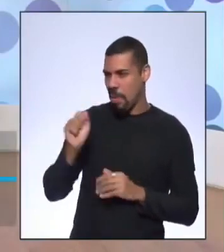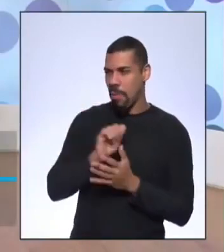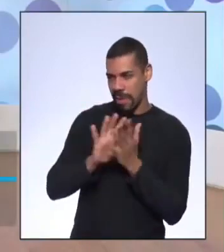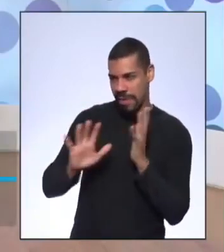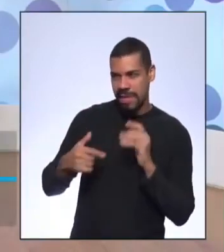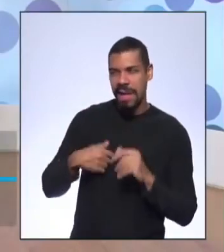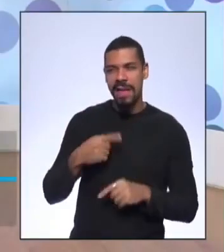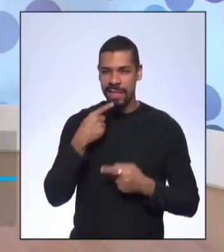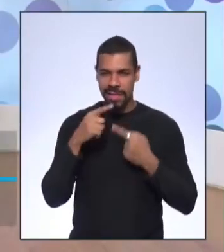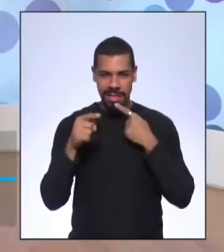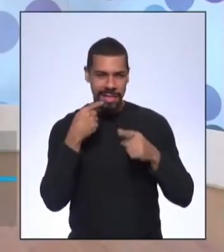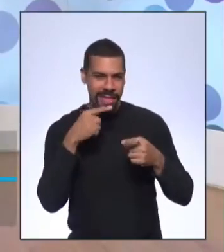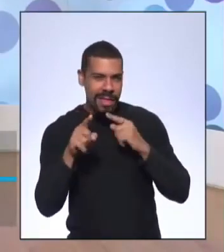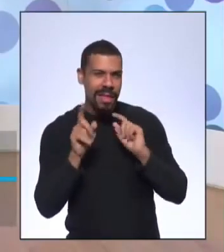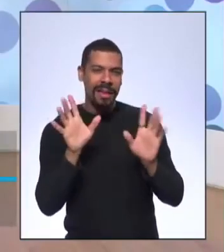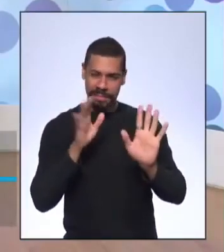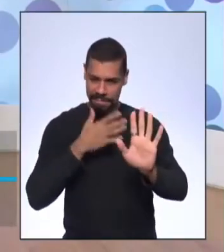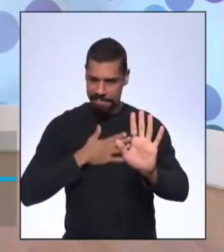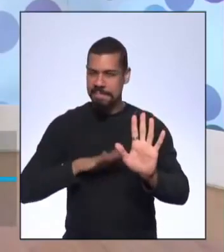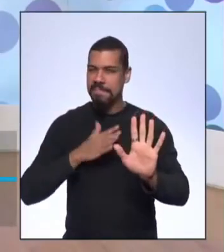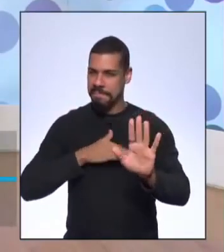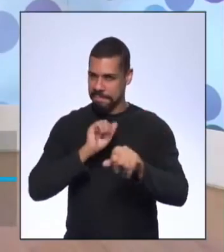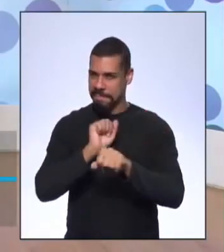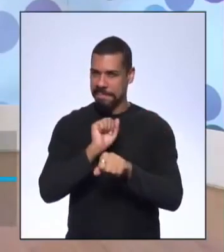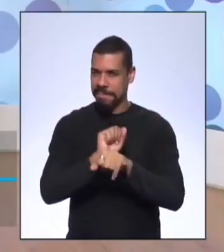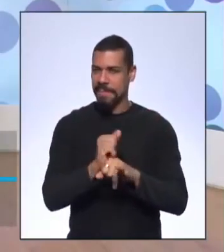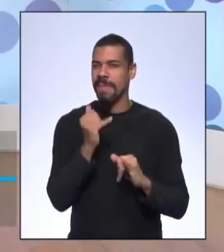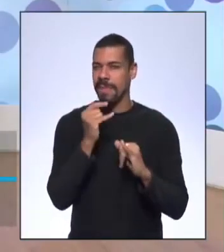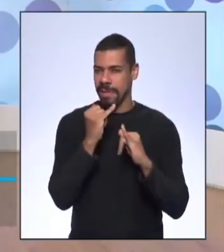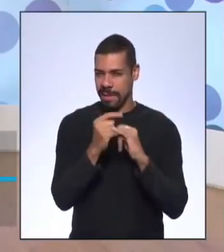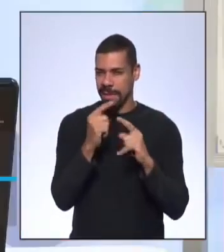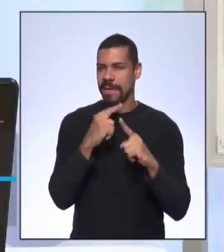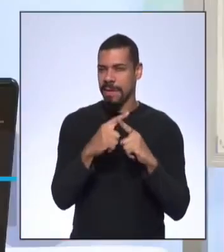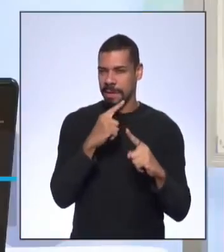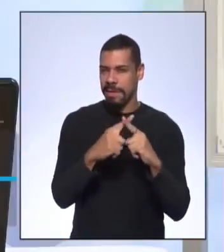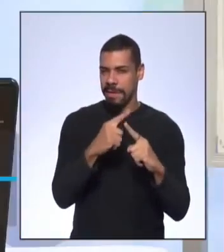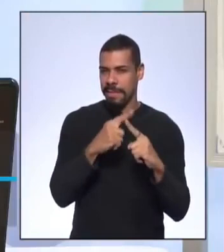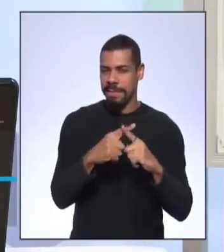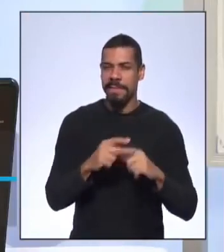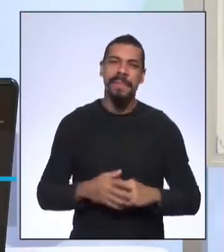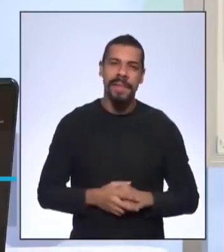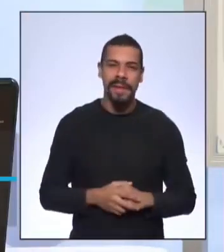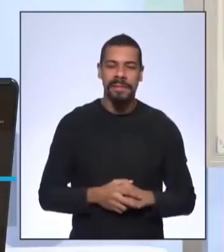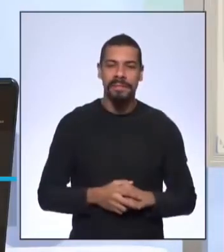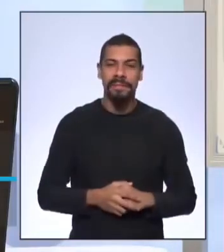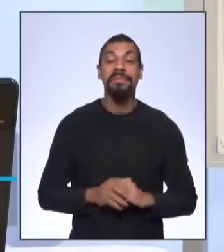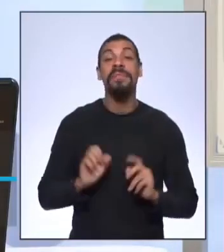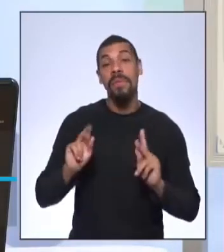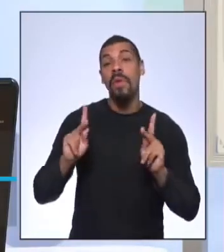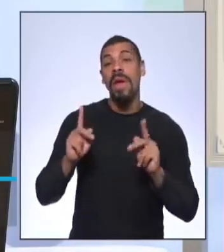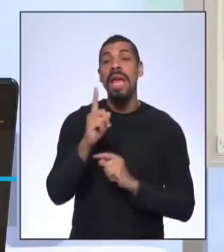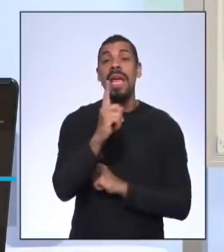faço um comentário sobre você investir o dobro, mas vamos lá. Tá, então aí eu tô lá, tem